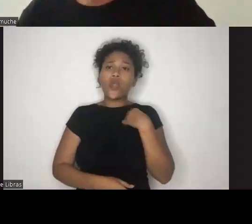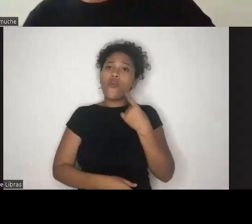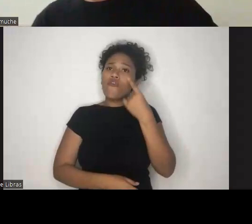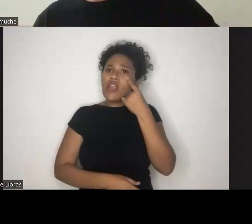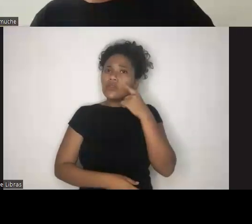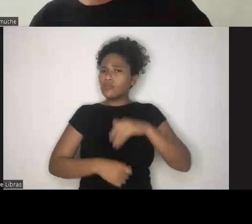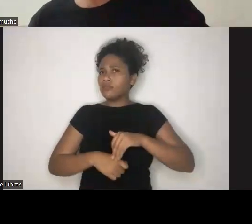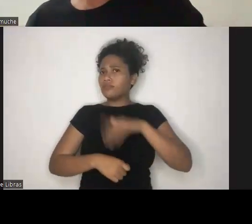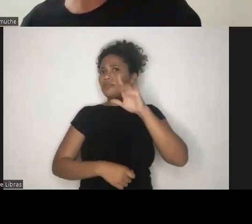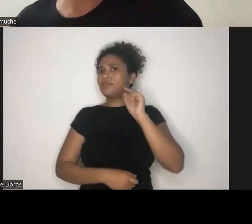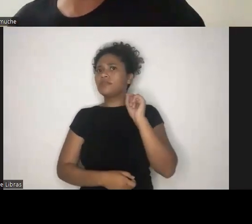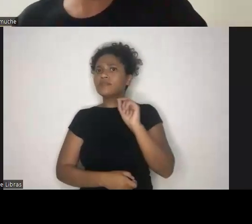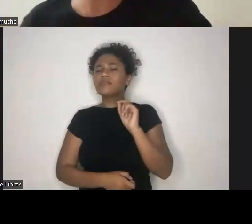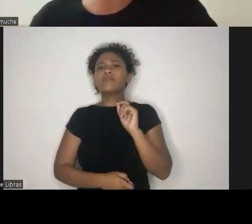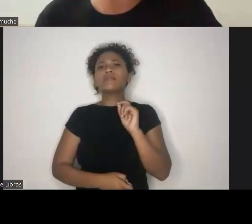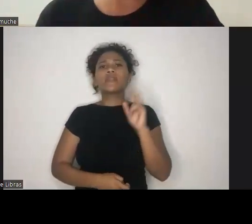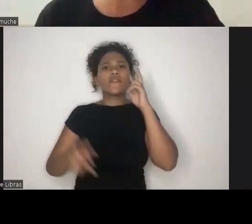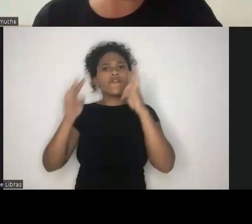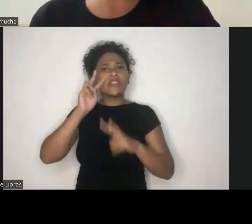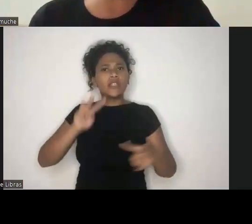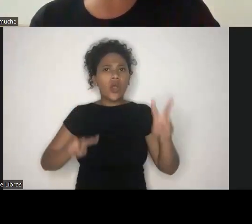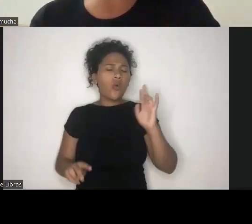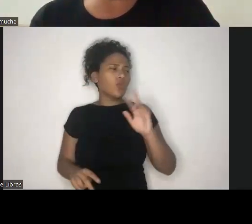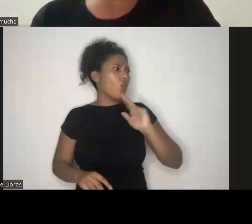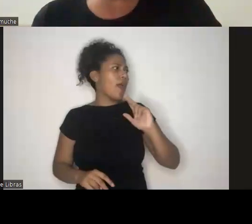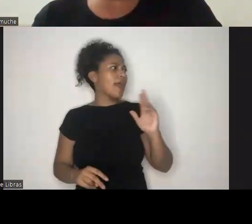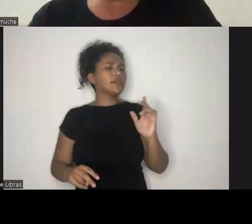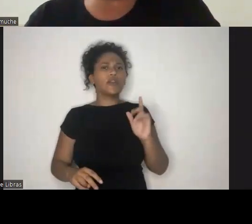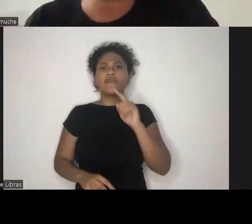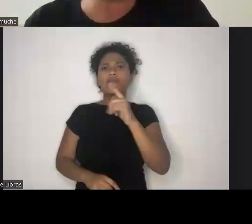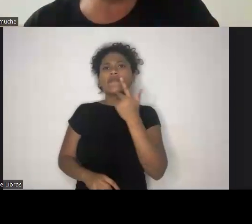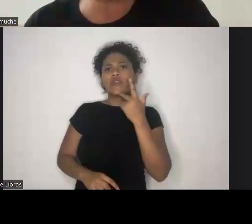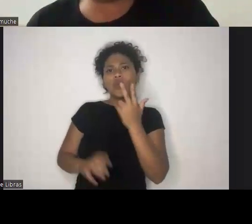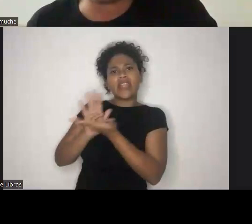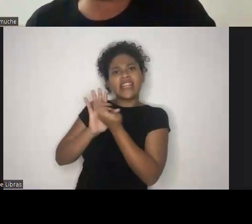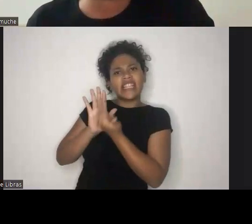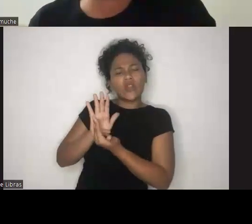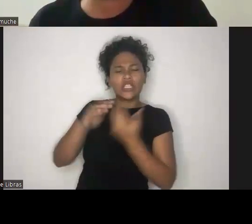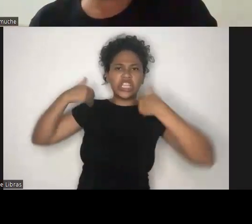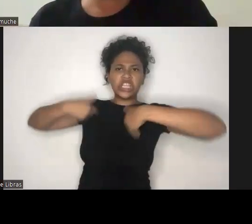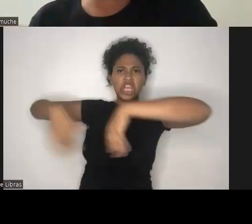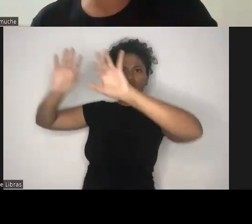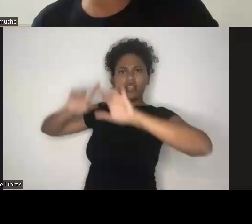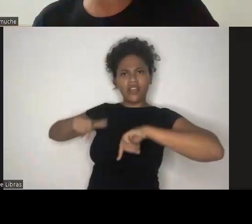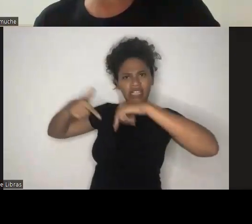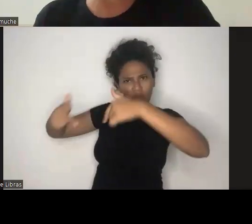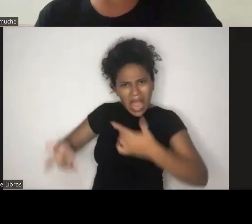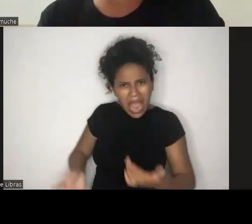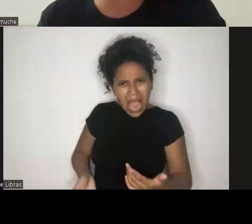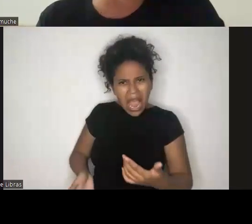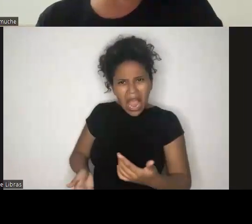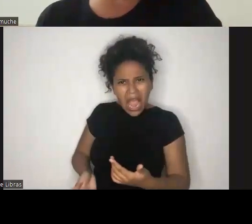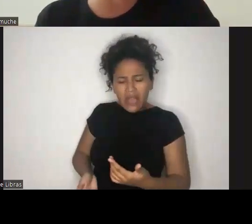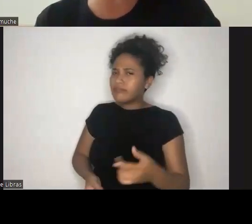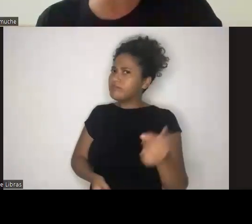é como essa visão não é aquela visão de você fazer um desenho e que se dane quem vai executar é aquele desenho